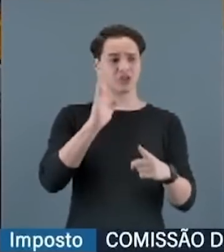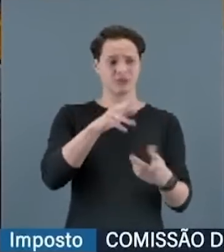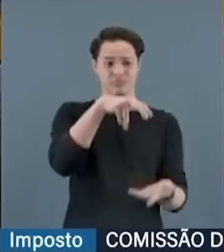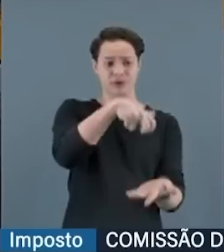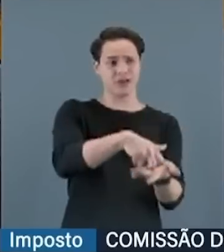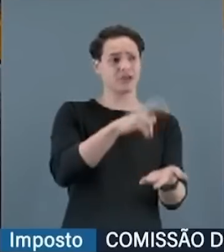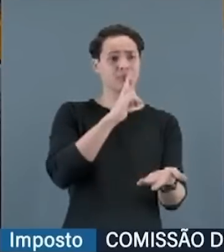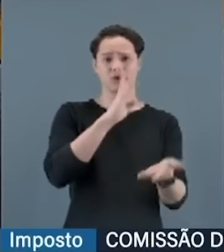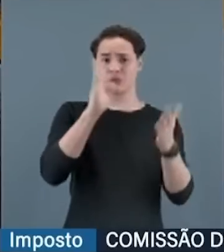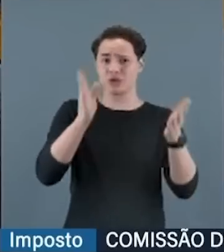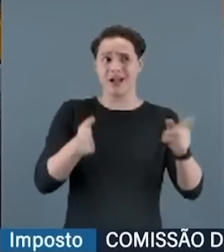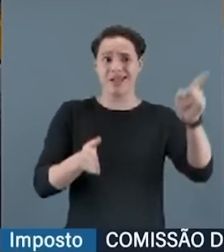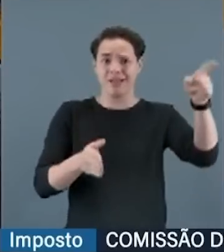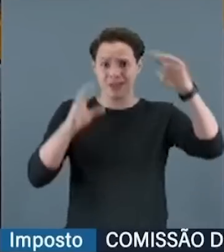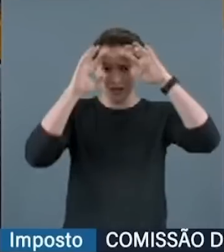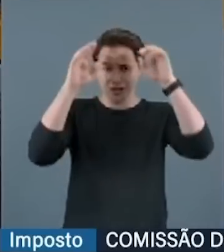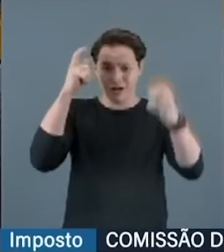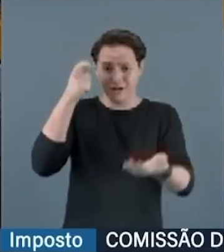isso.